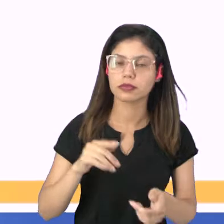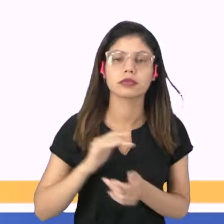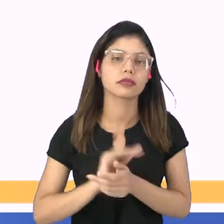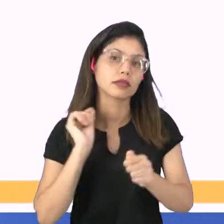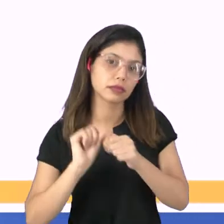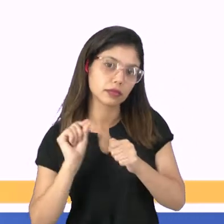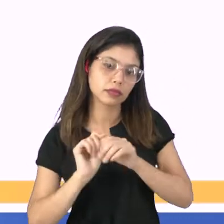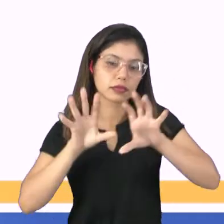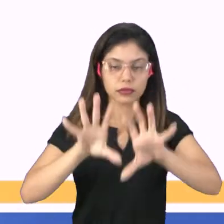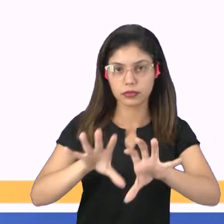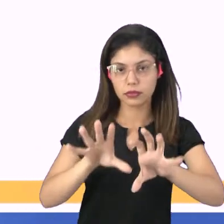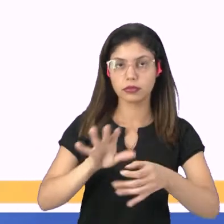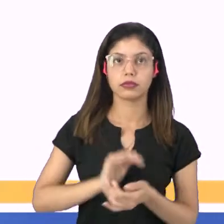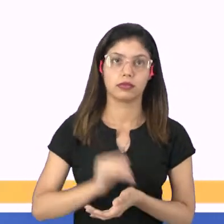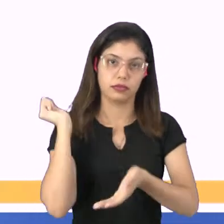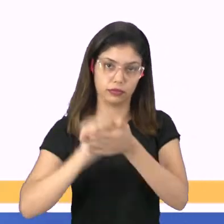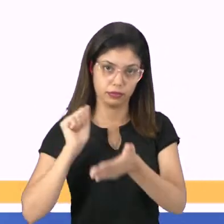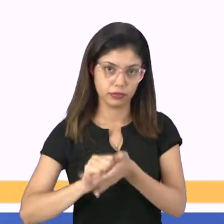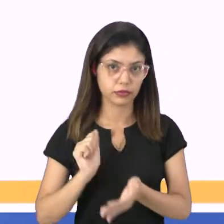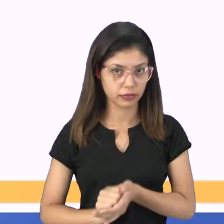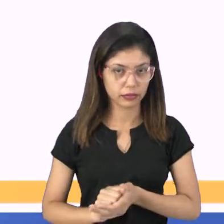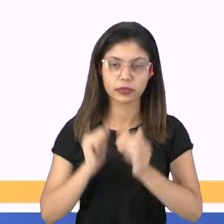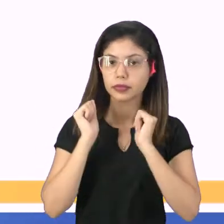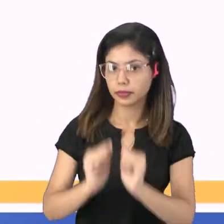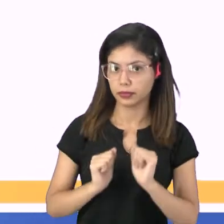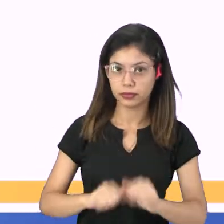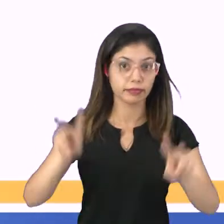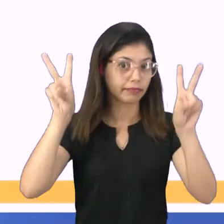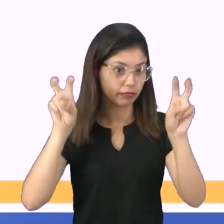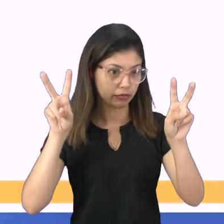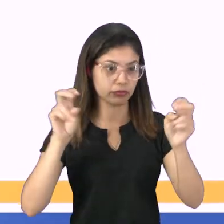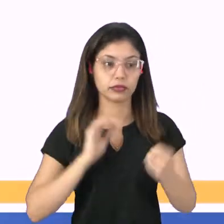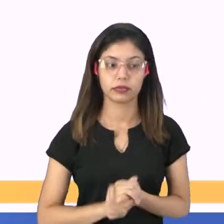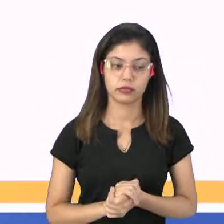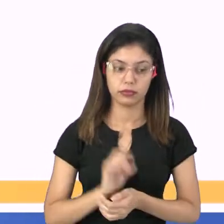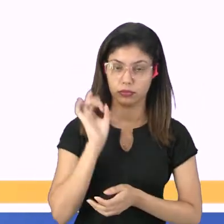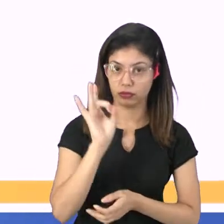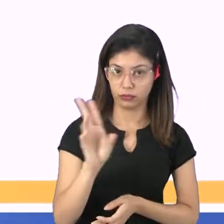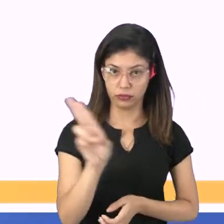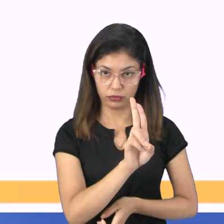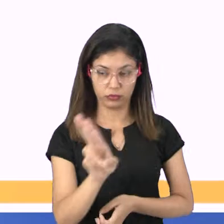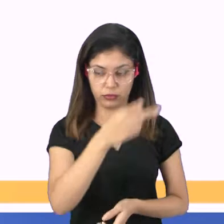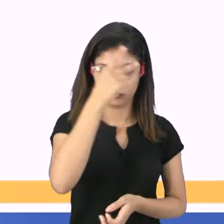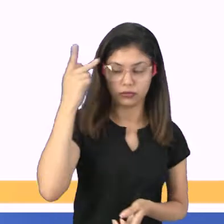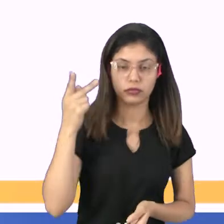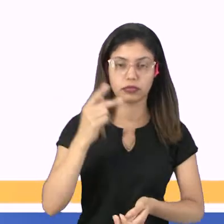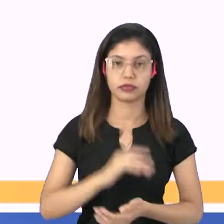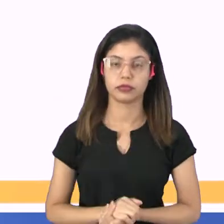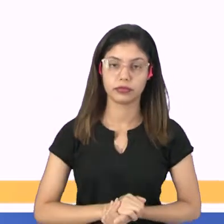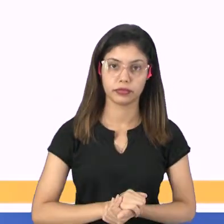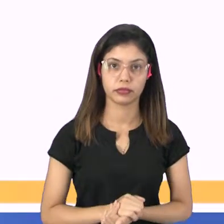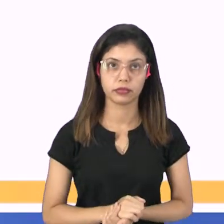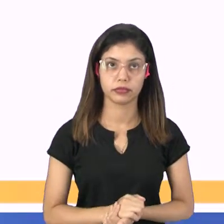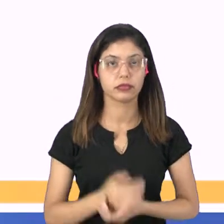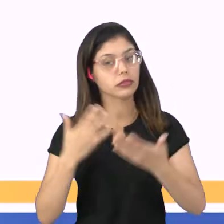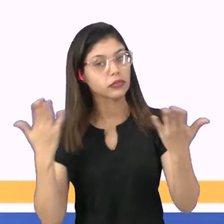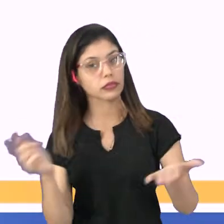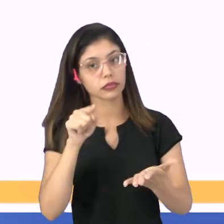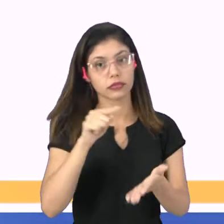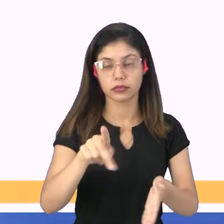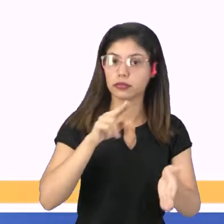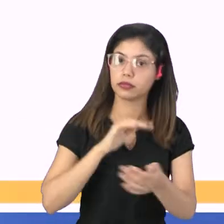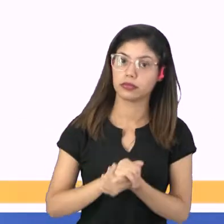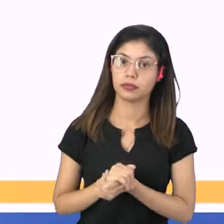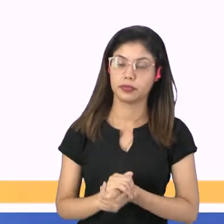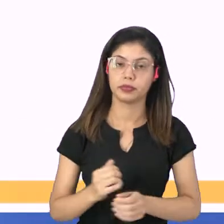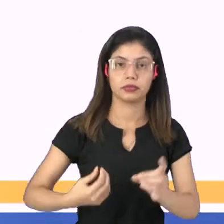trabalho. Feito isso, você deve escrever um texto e que pode ter um título com somente o nome da pessoa. Tá?